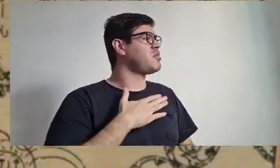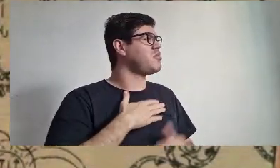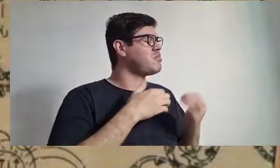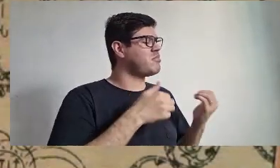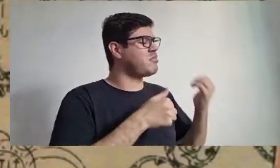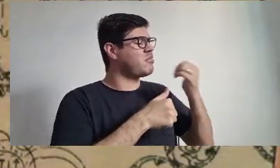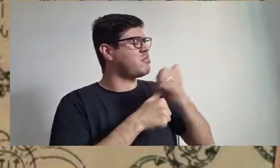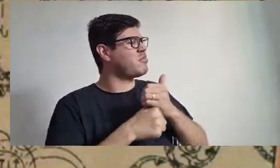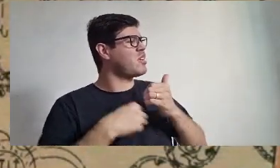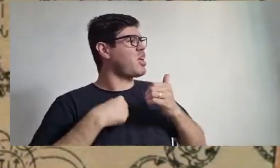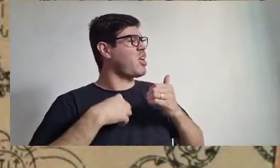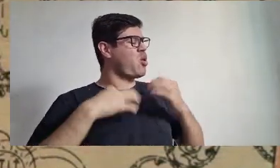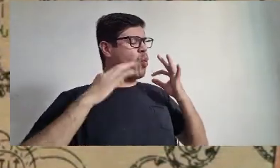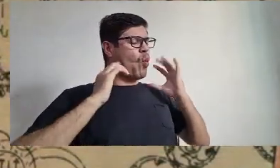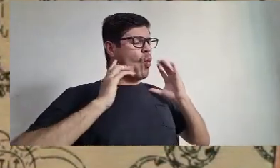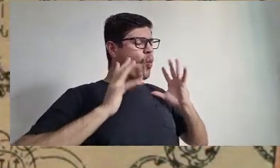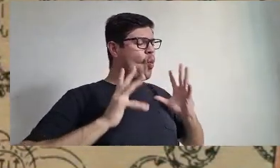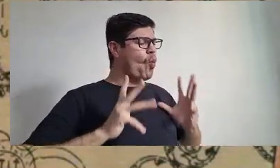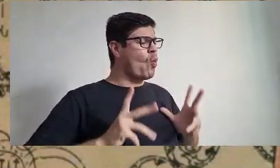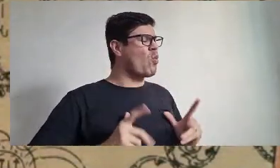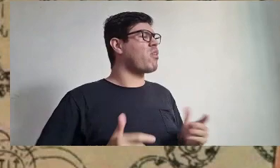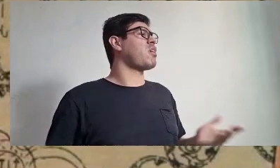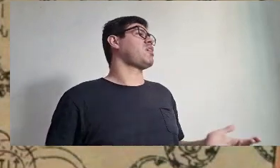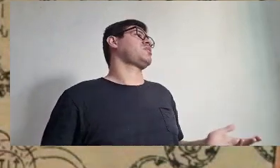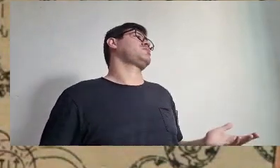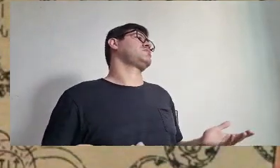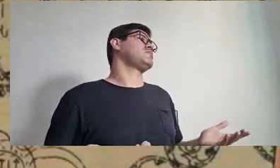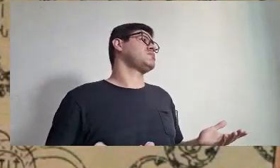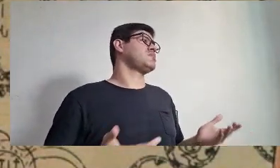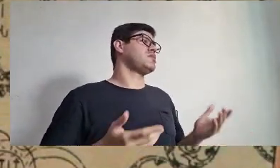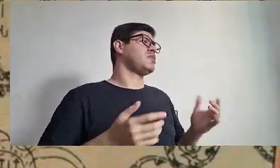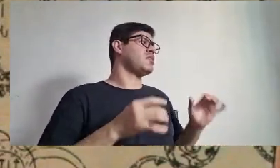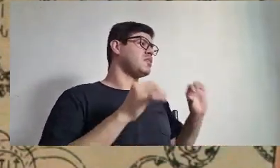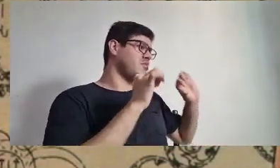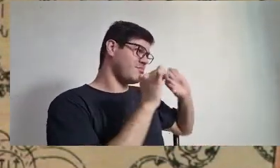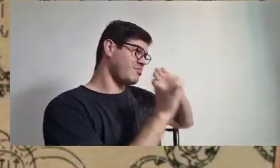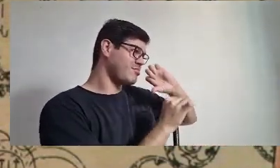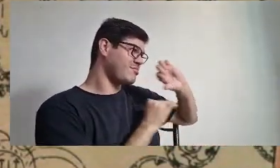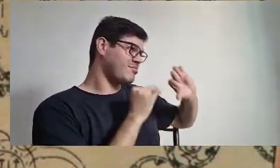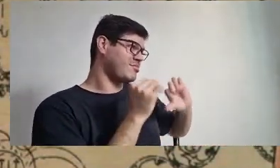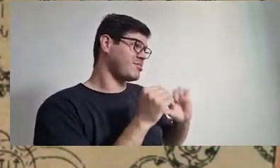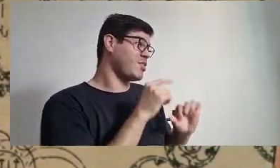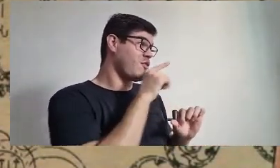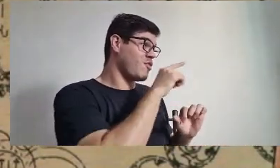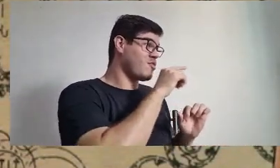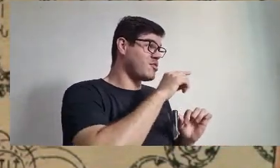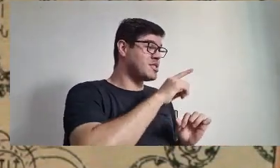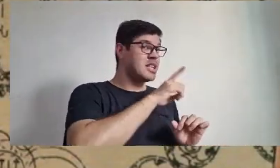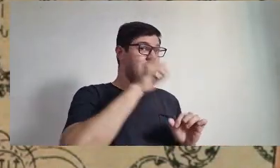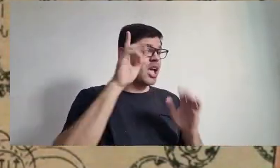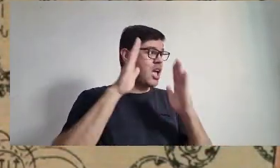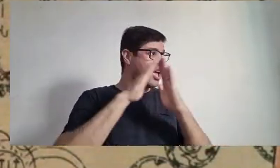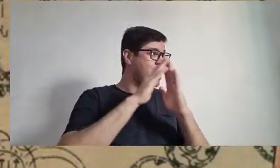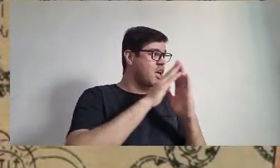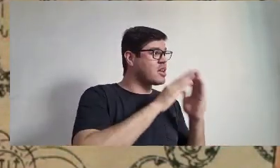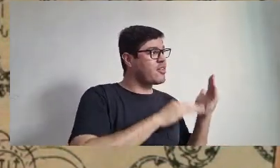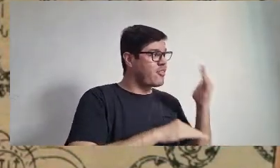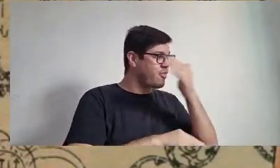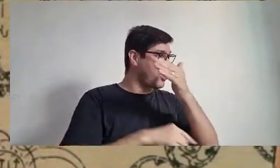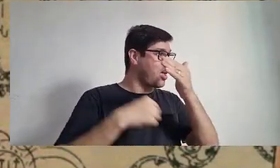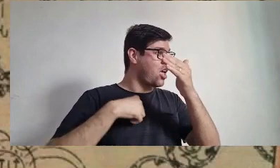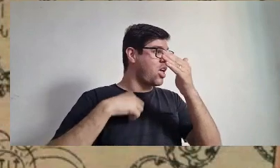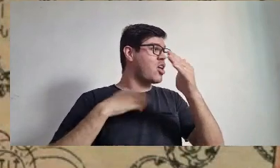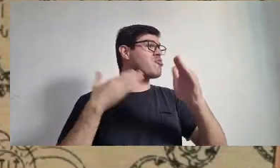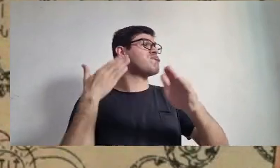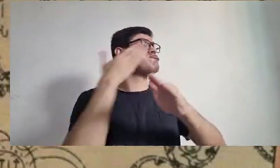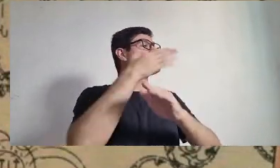eu aqui limpinho. Não. Vamos trocar, põe a mãe lá. A mãe volta para casa e eu volto para a roça. E aí